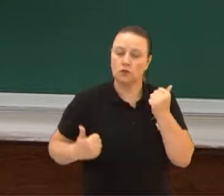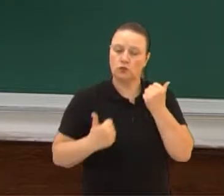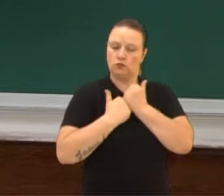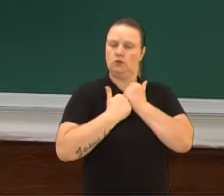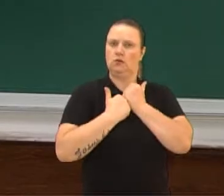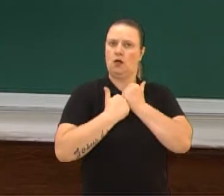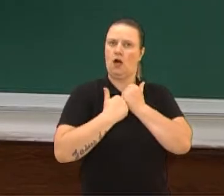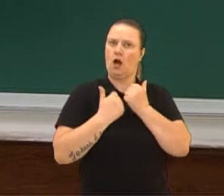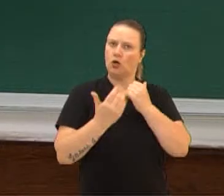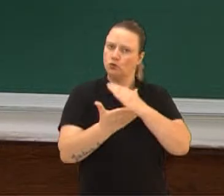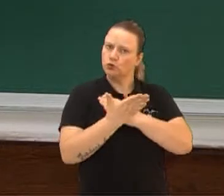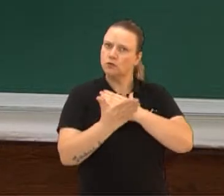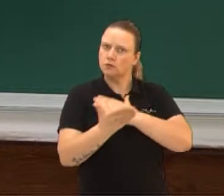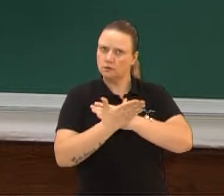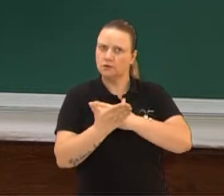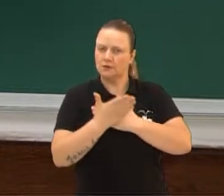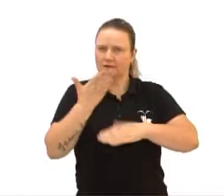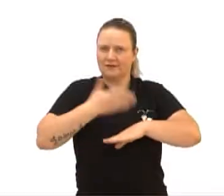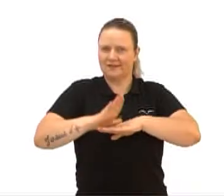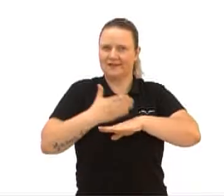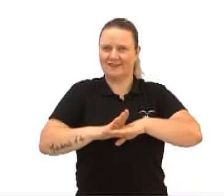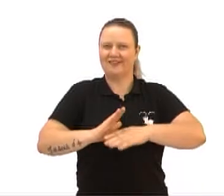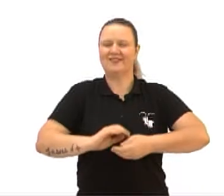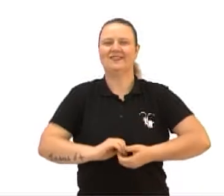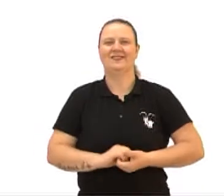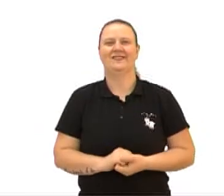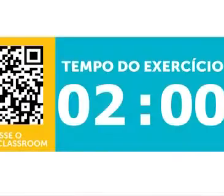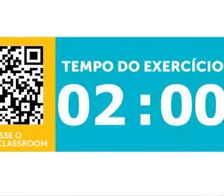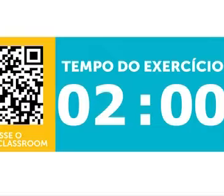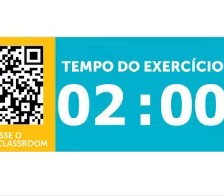você nos próximos exercícios.